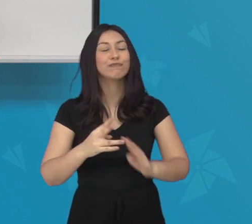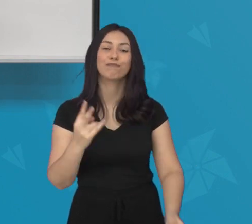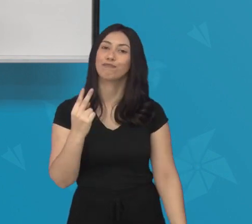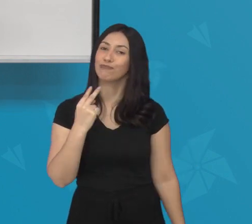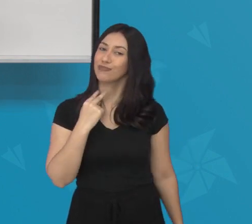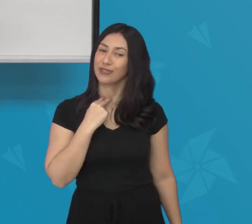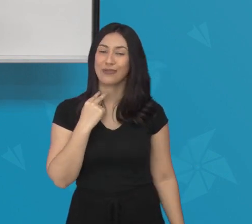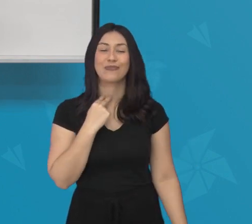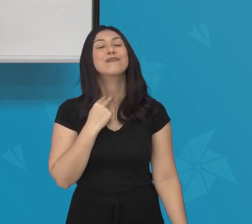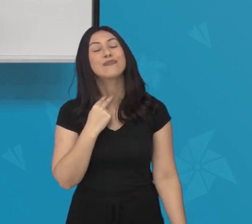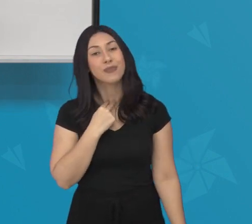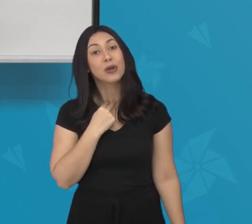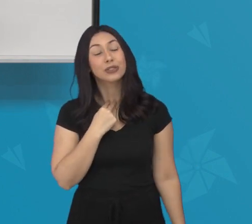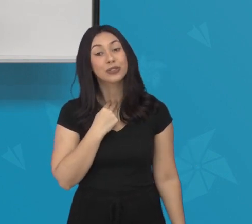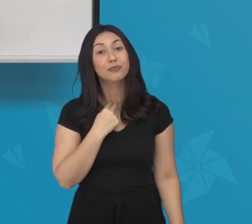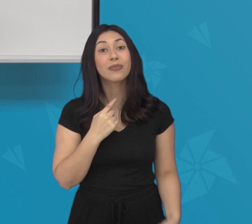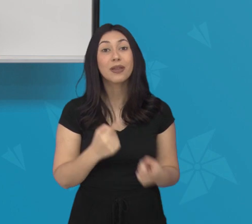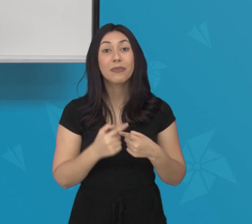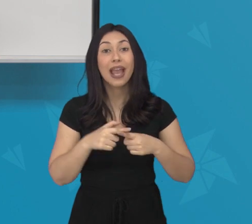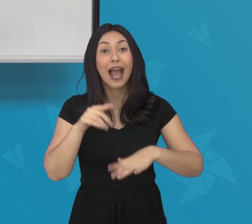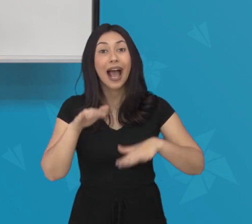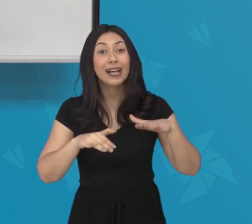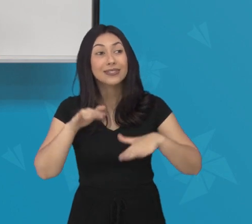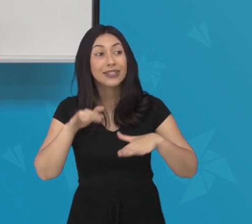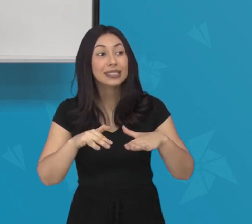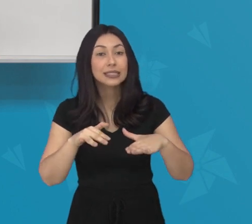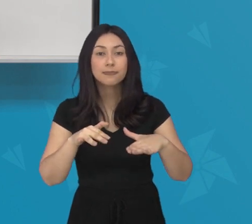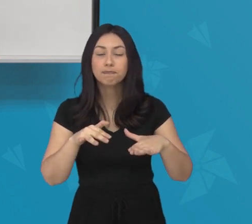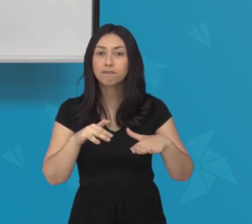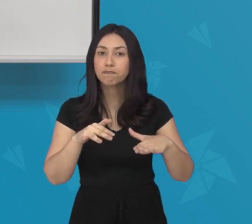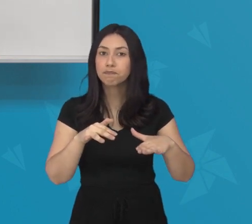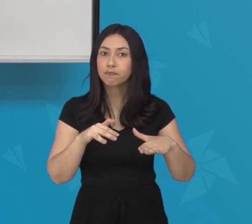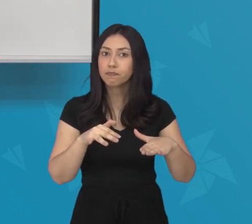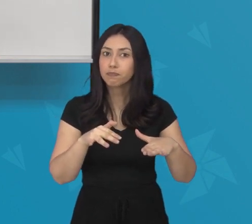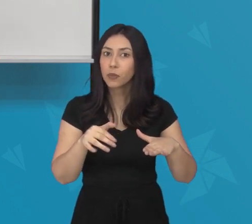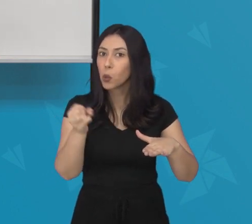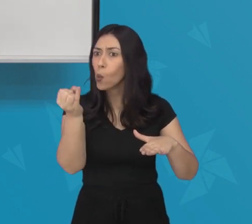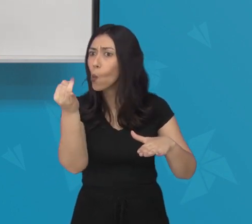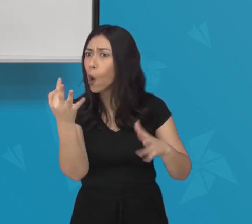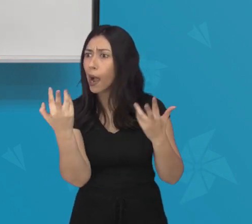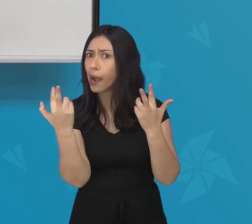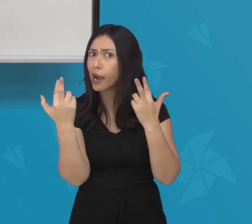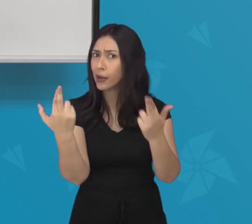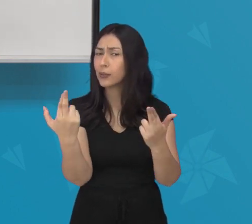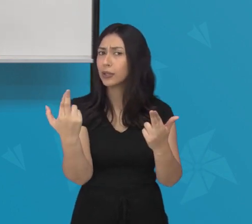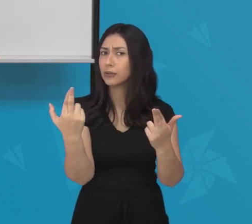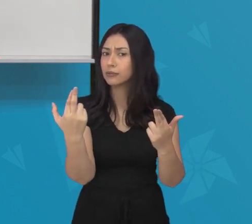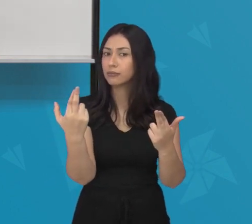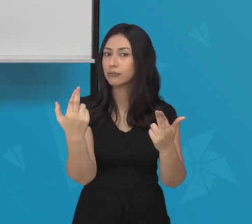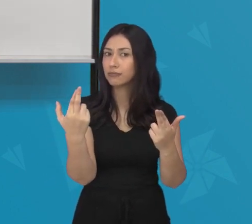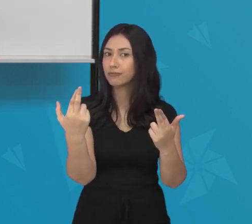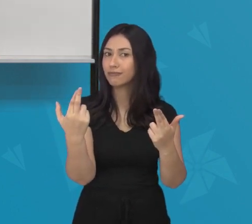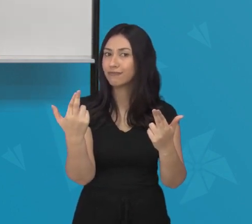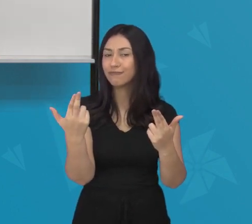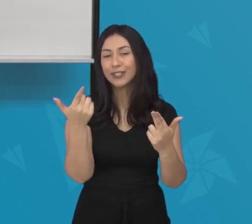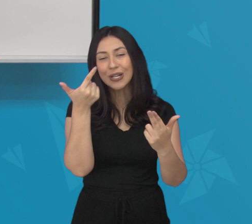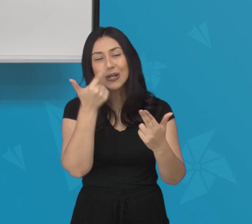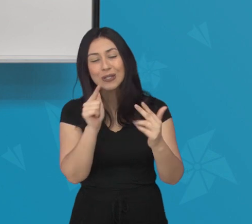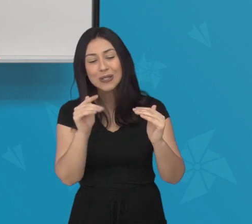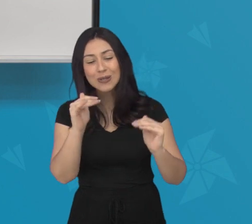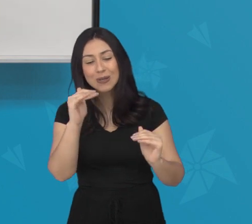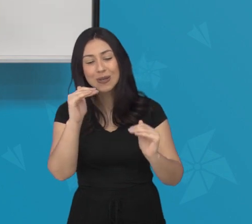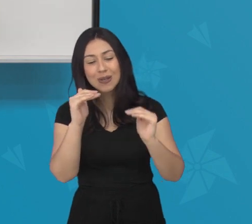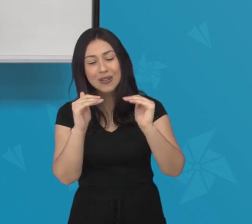a natureza dessas duas forças. Muitas vezes elas vão ter o mesmo valor, para que elas garantam o equilíbrio